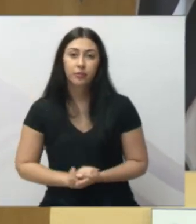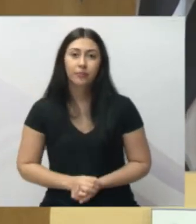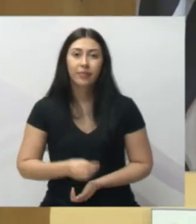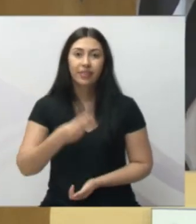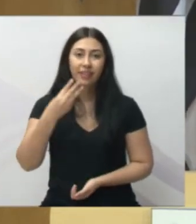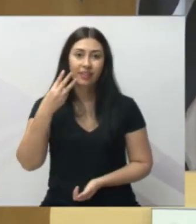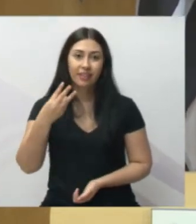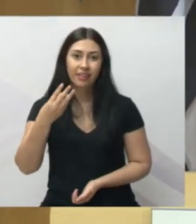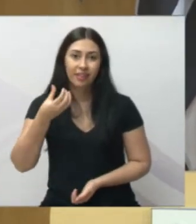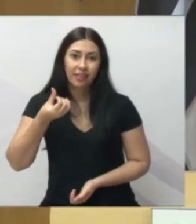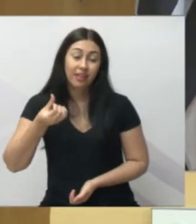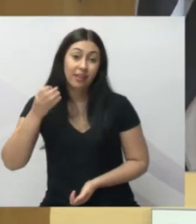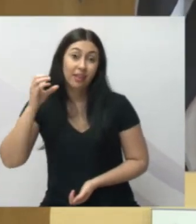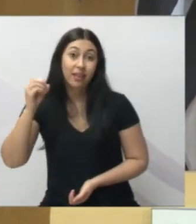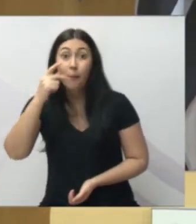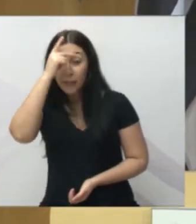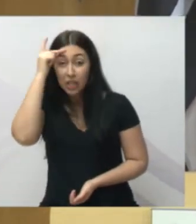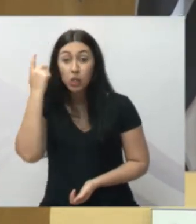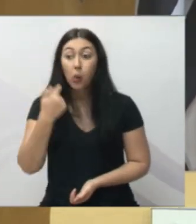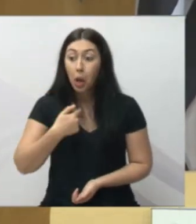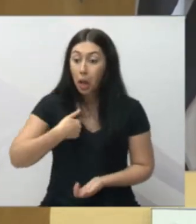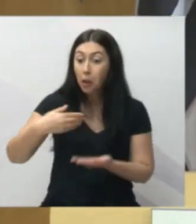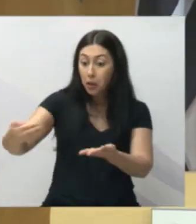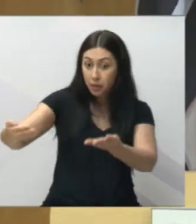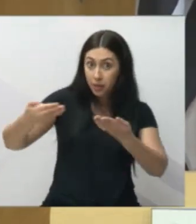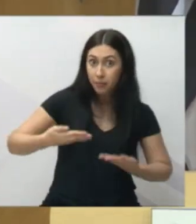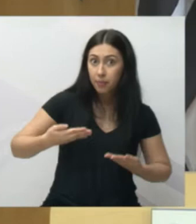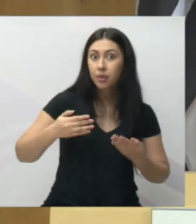360 munícipes eu atendi em janeiro.